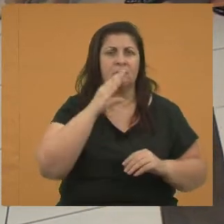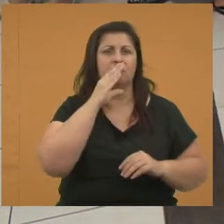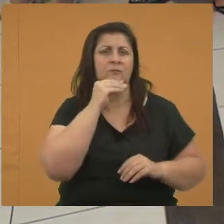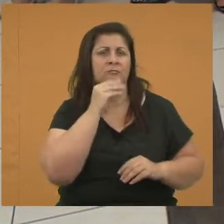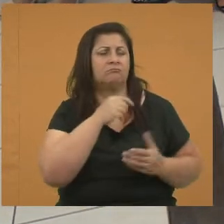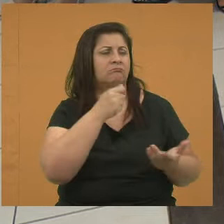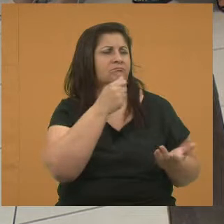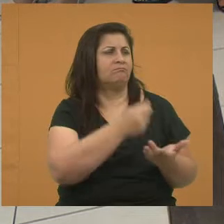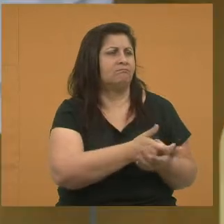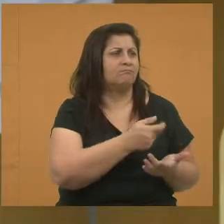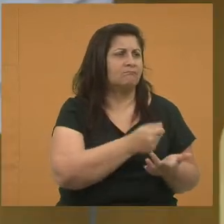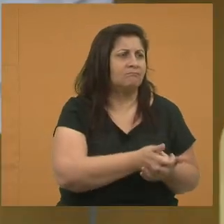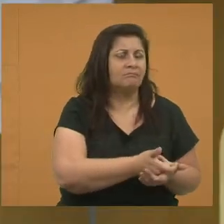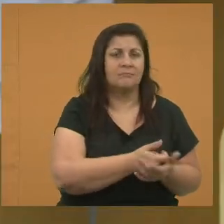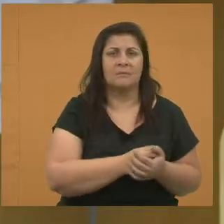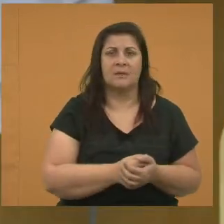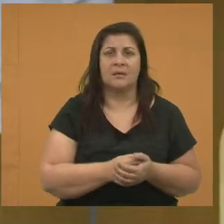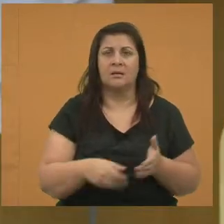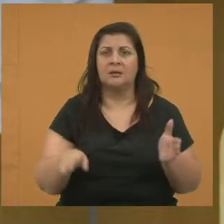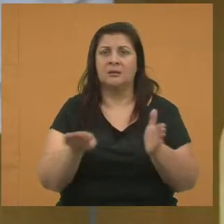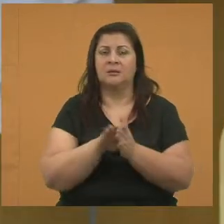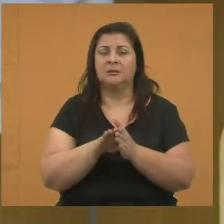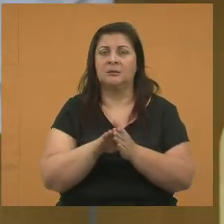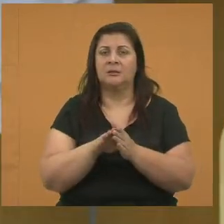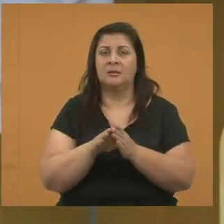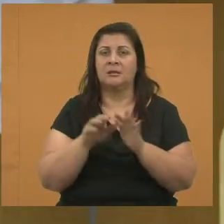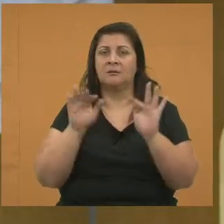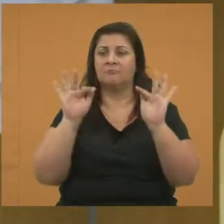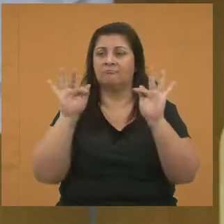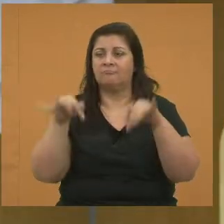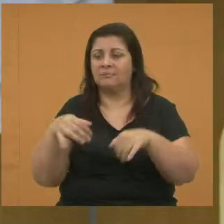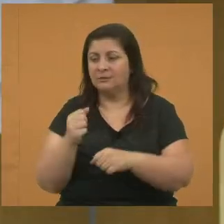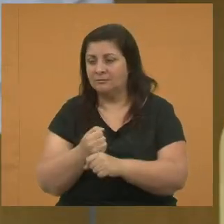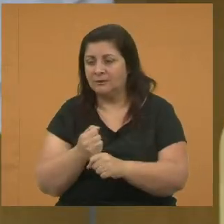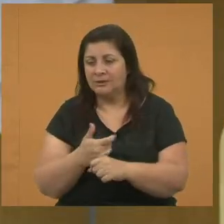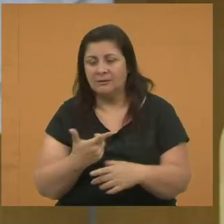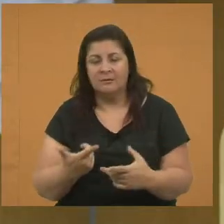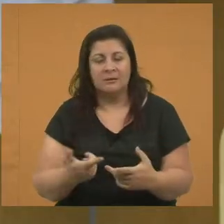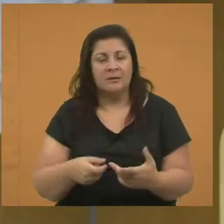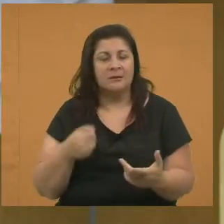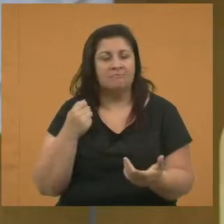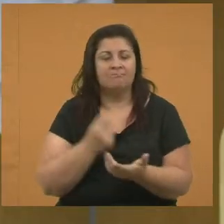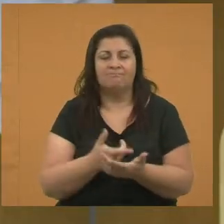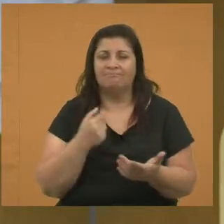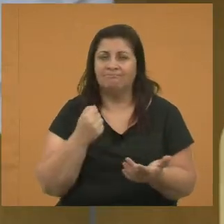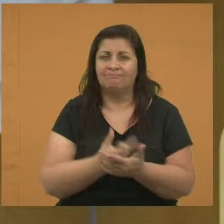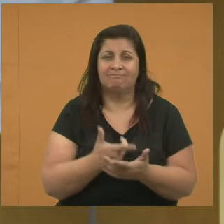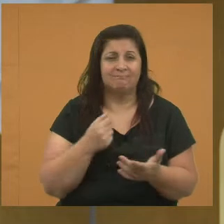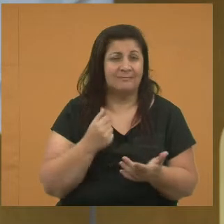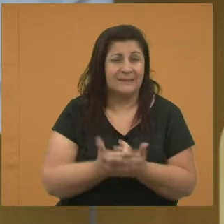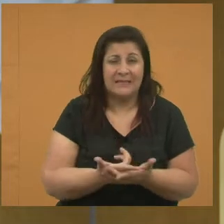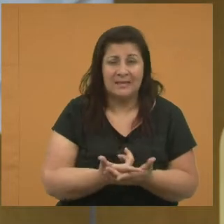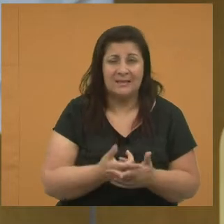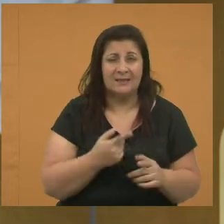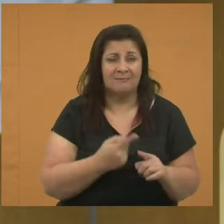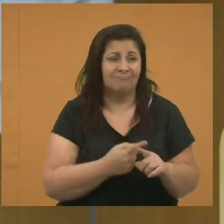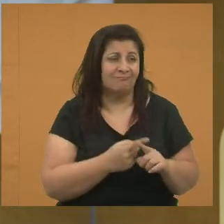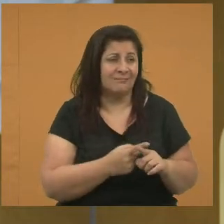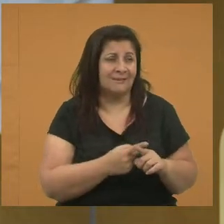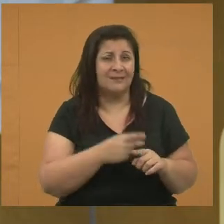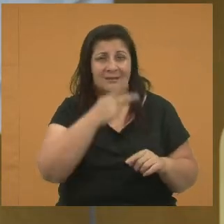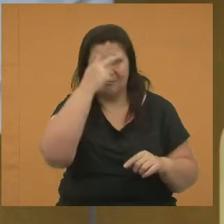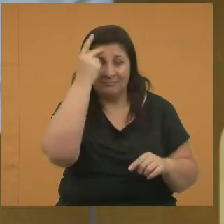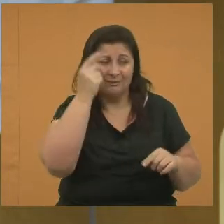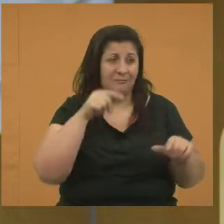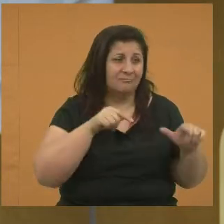para funcionário, pagar... Chega o final de ano, por exemplo, vocês sabem que é tantos direitos, né, de quem trabalha